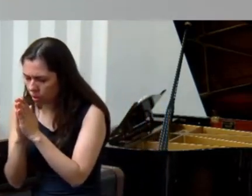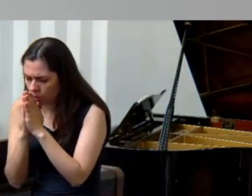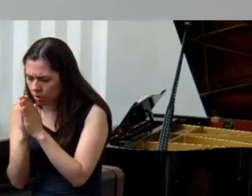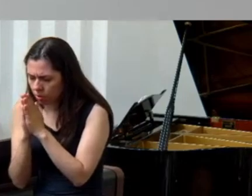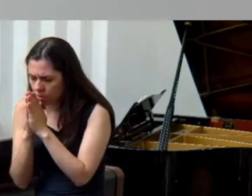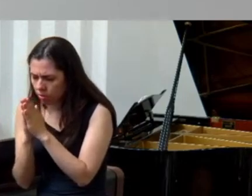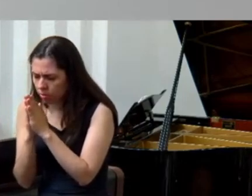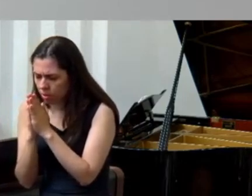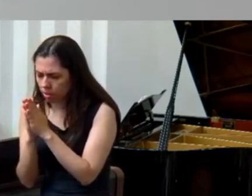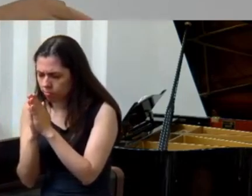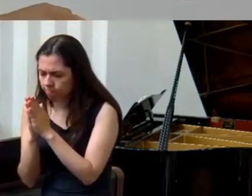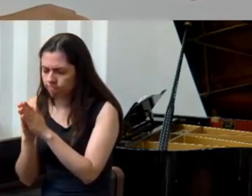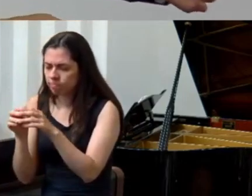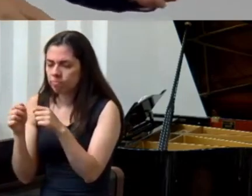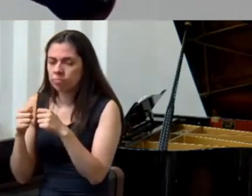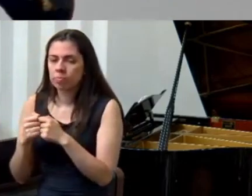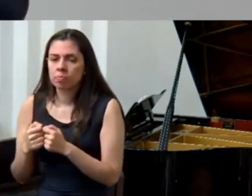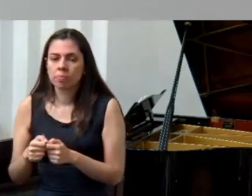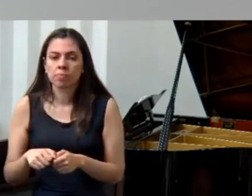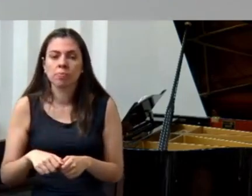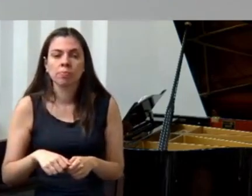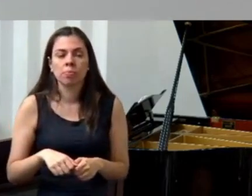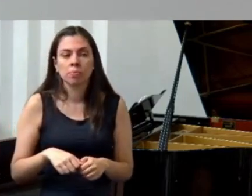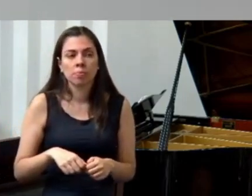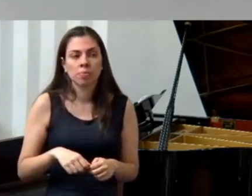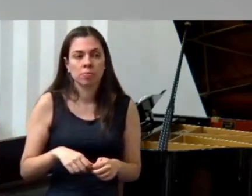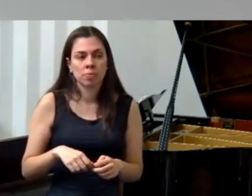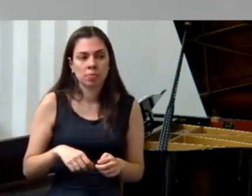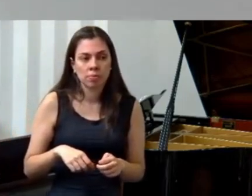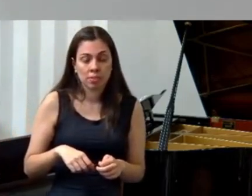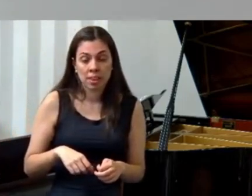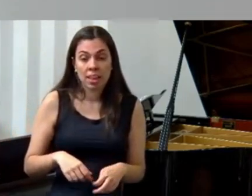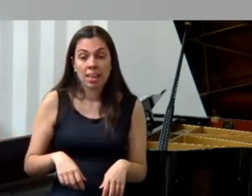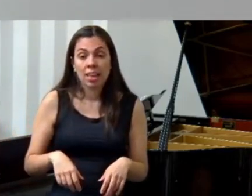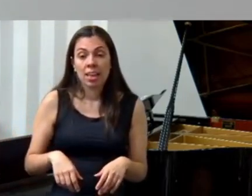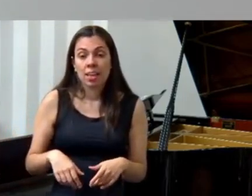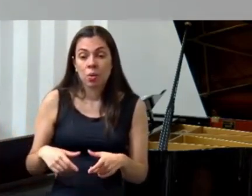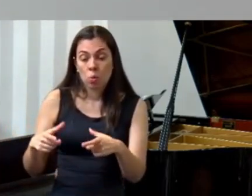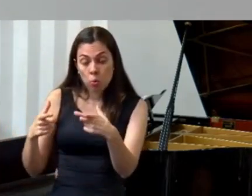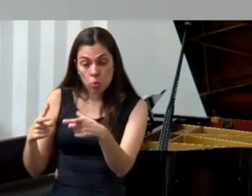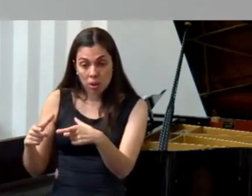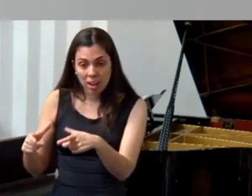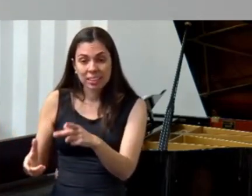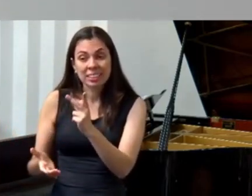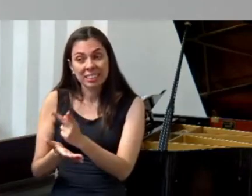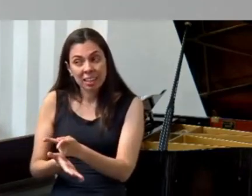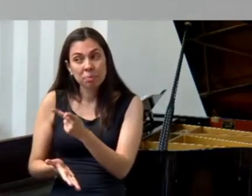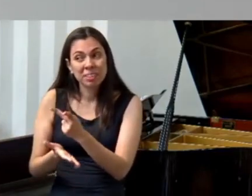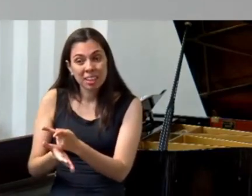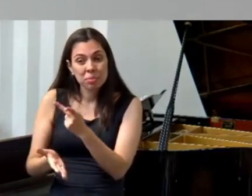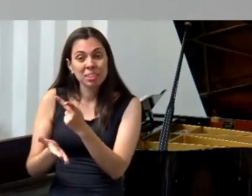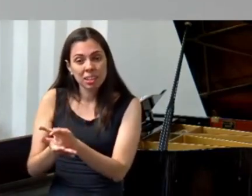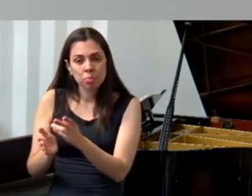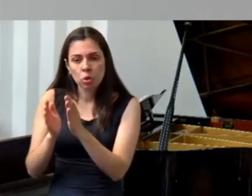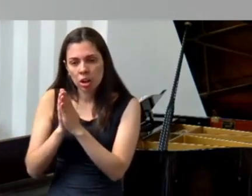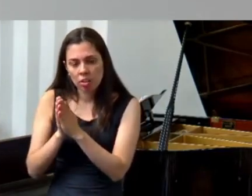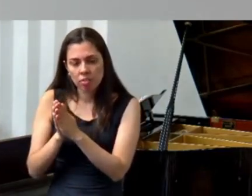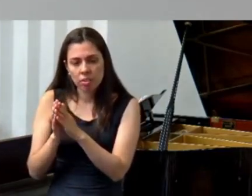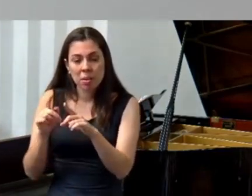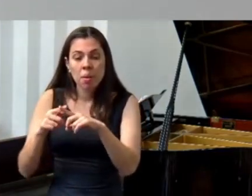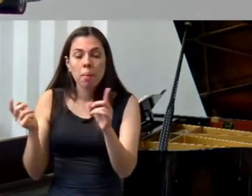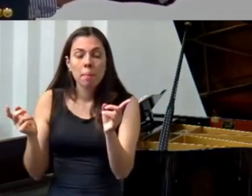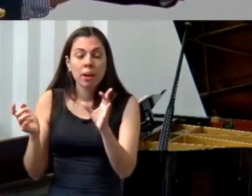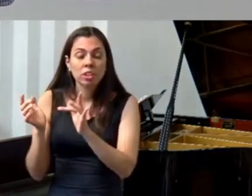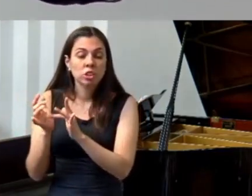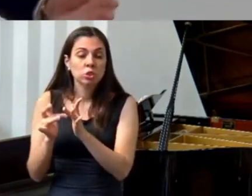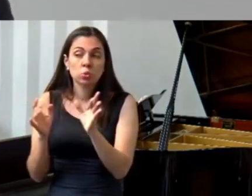quisesse fugir da vontade do Pai, ele nunca iria para um lugar de costume. Ele foi para ser preso, como disse Paulo,